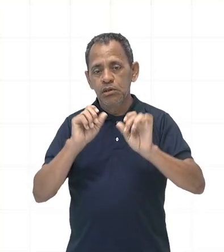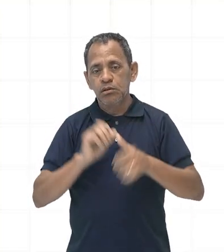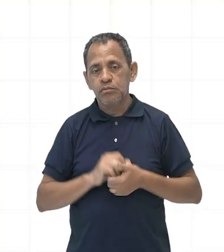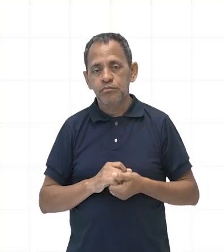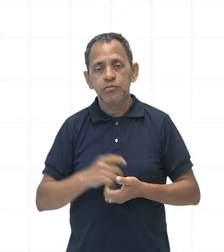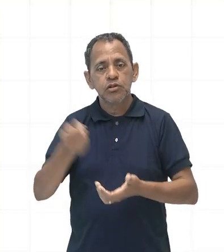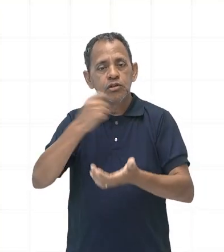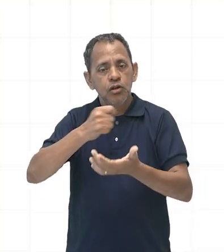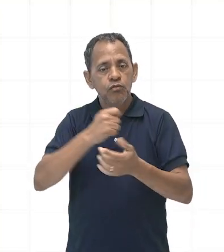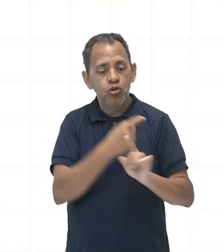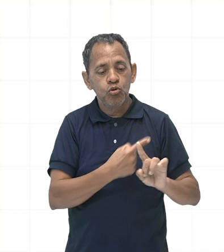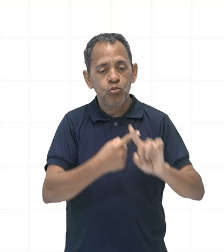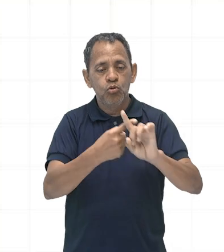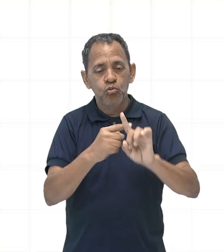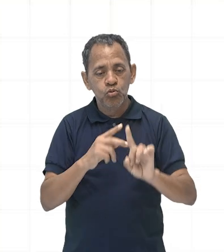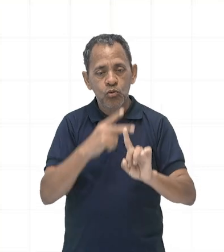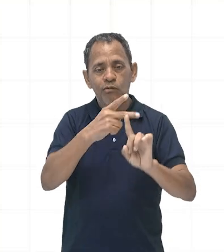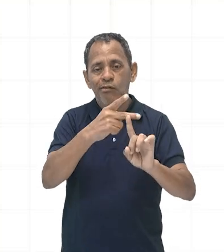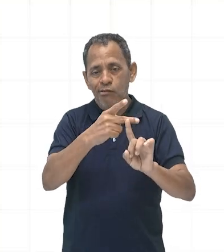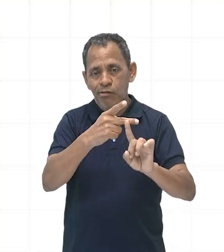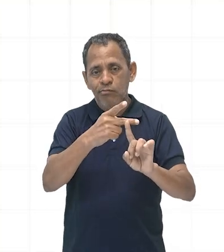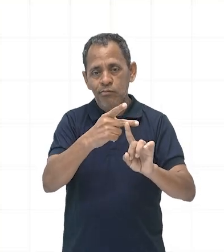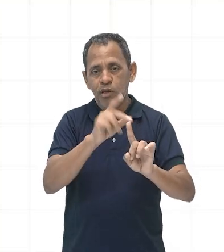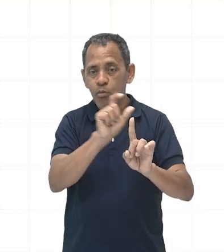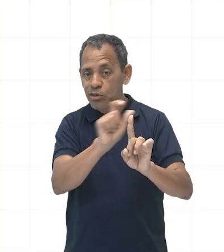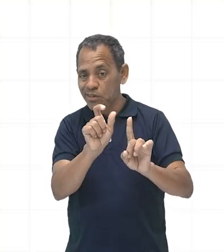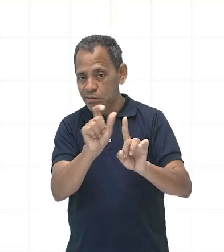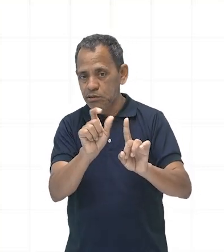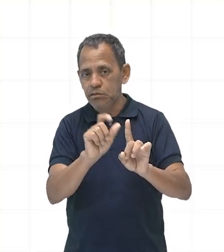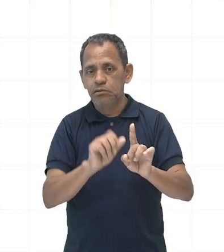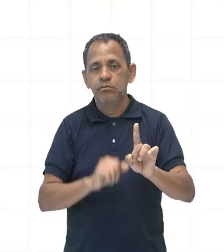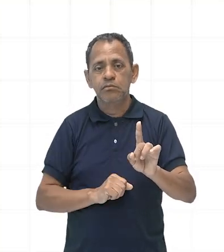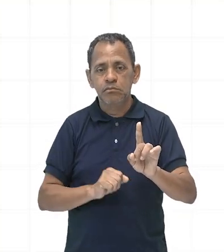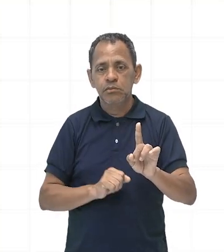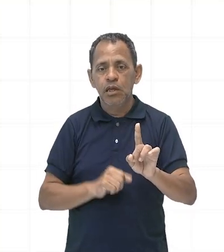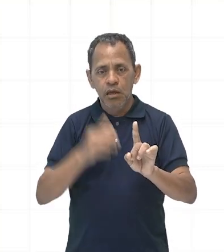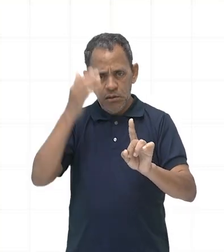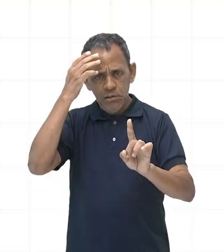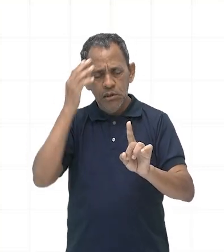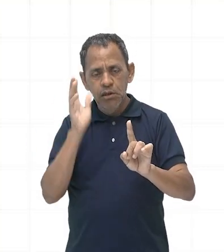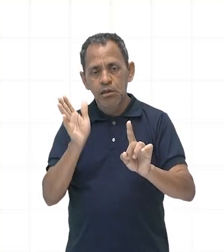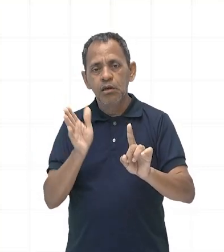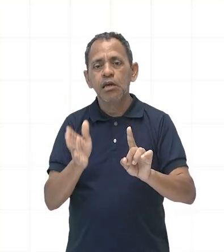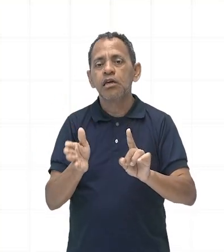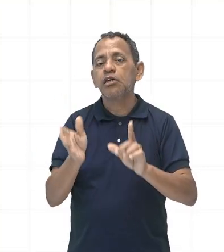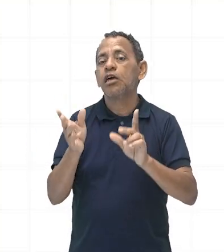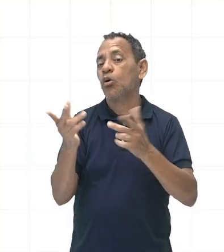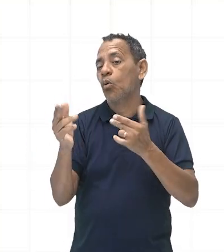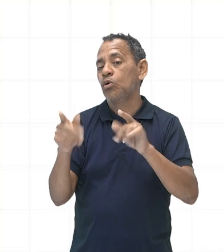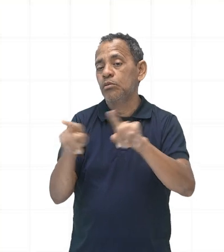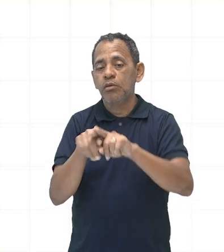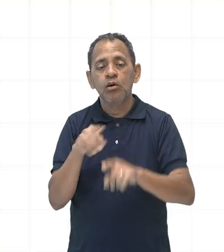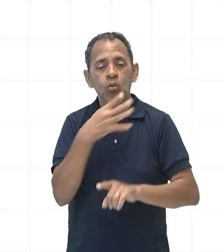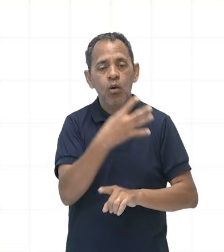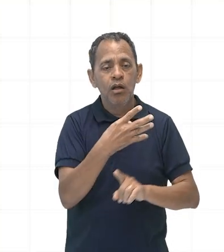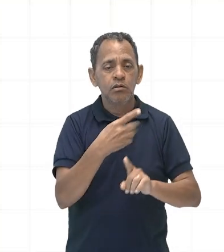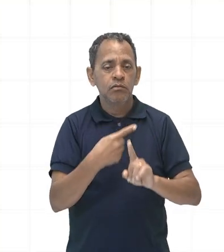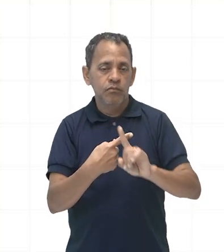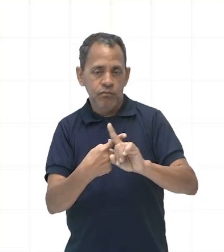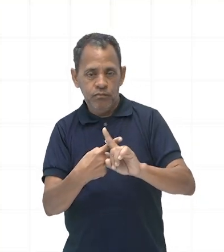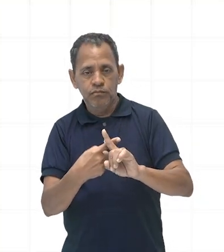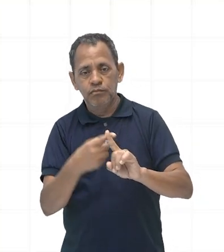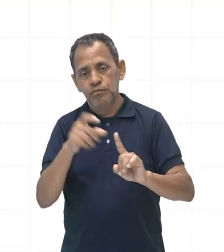sendo o produto elevado às potências. Então, isso aqui é a mesma coisa que 4 vezes x ao quadrado. E aqui,